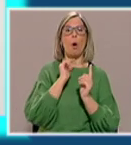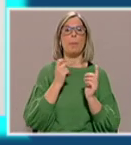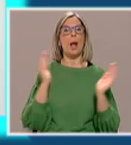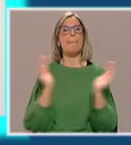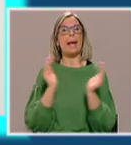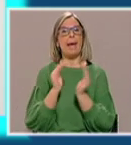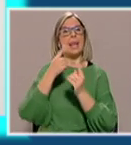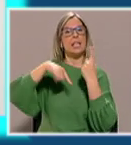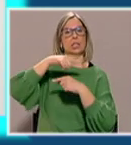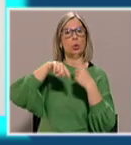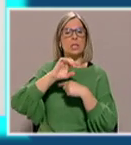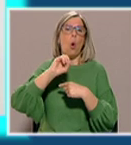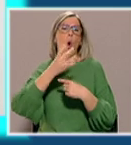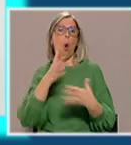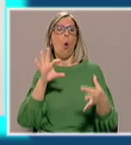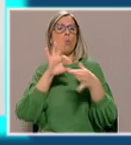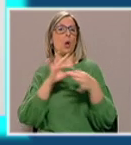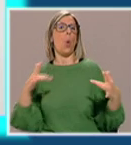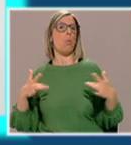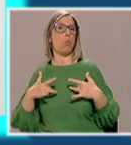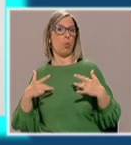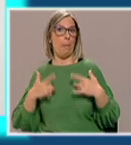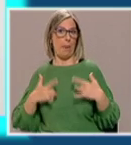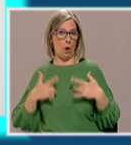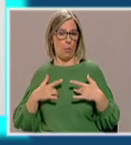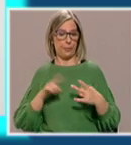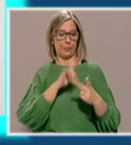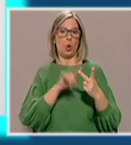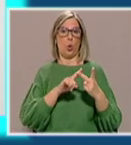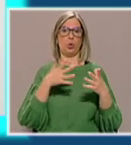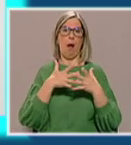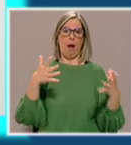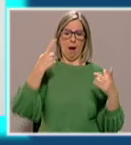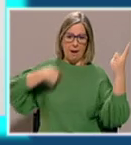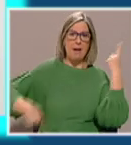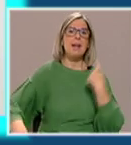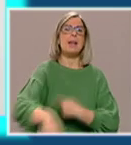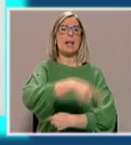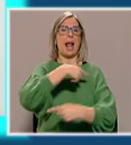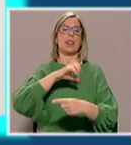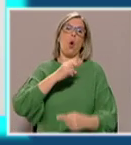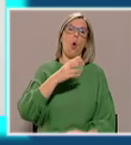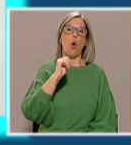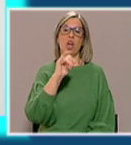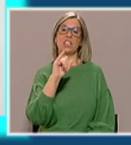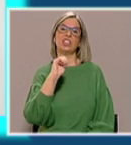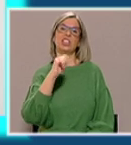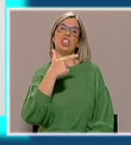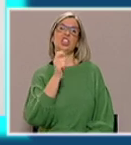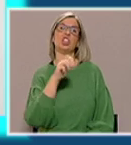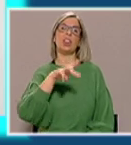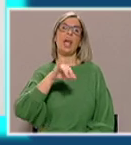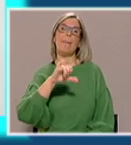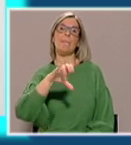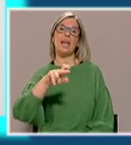circulação ou circulação pulmonar, e outro mais longo, a grande circulação ou circulação sistémica, sendo que